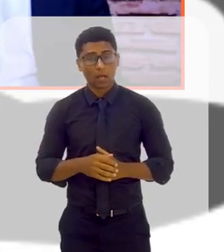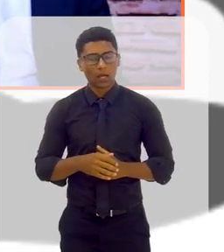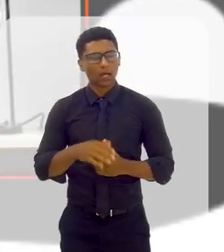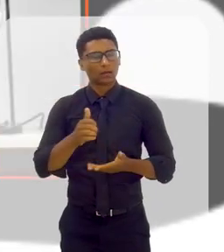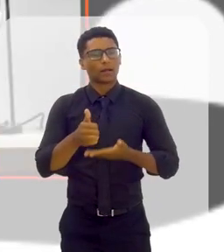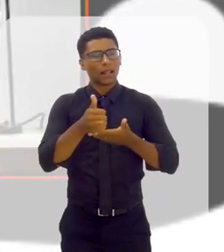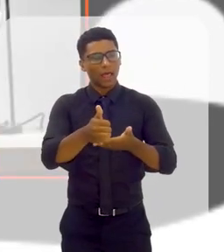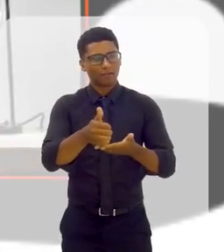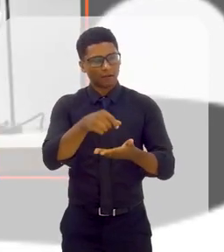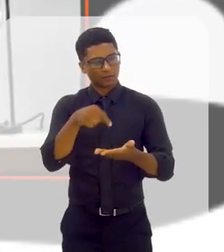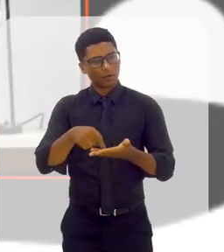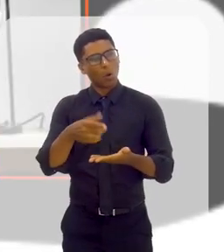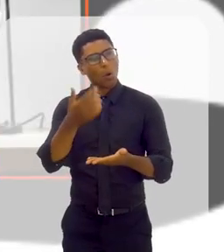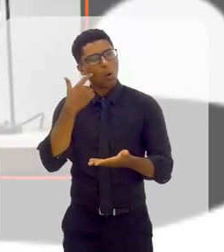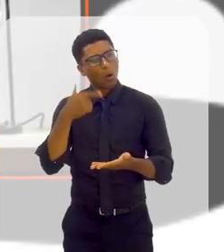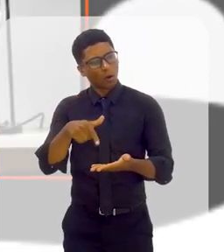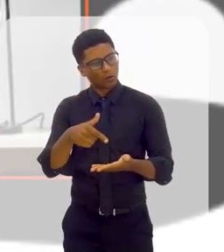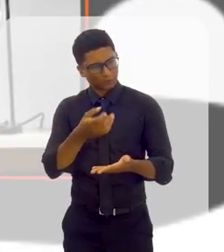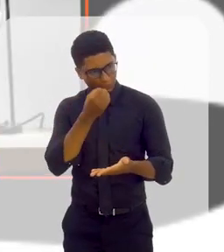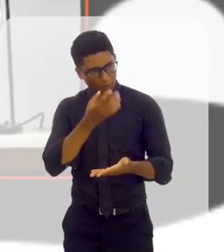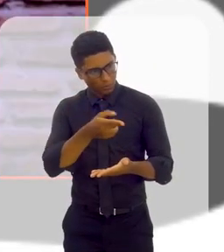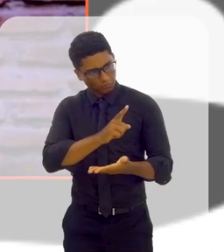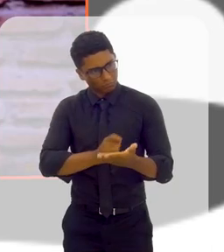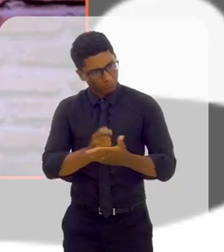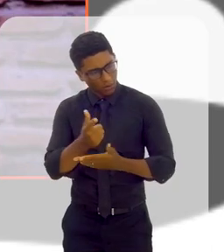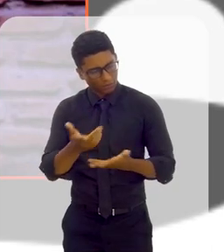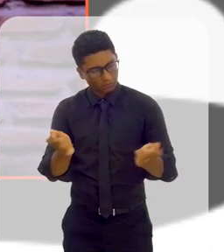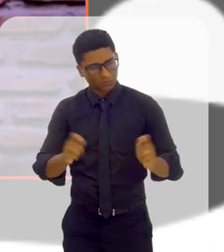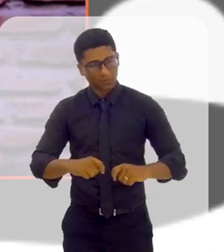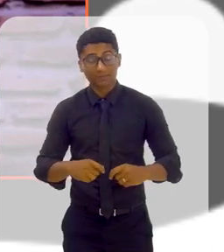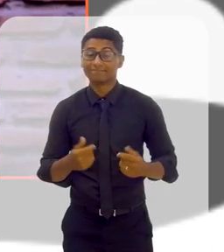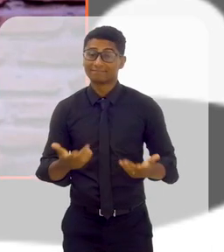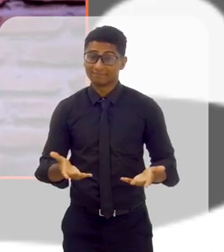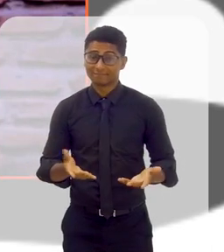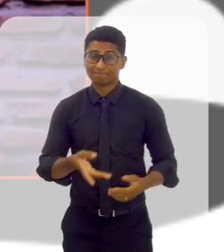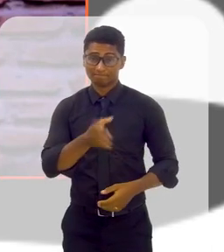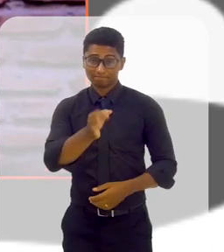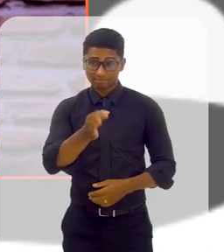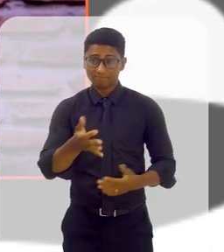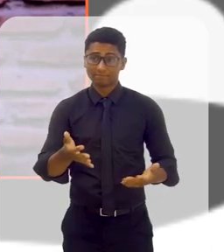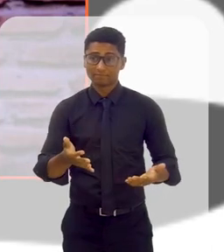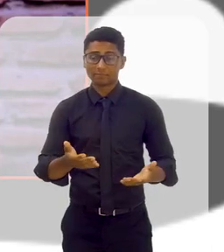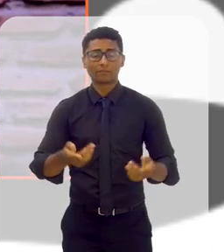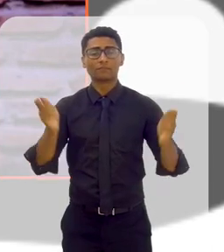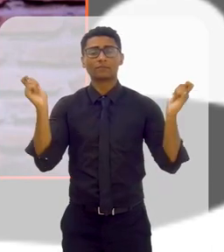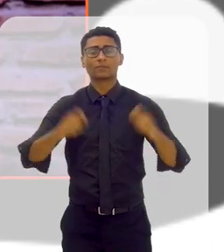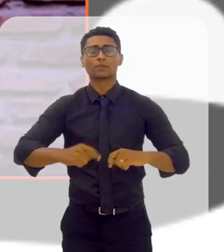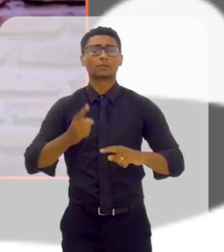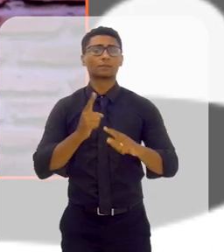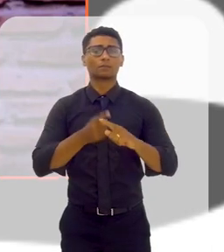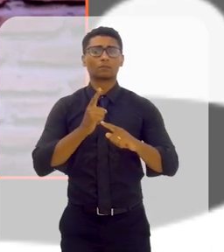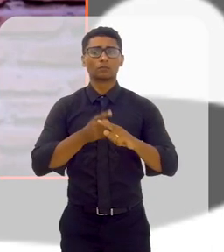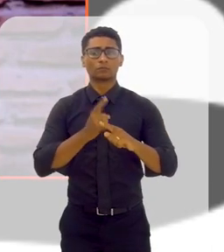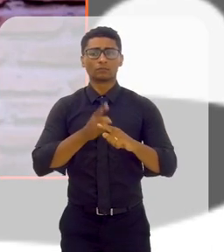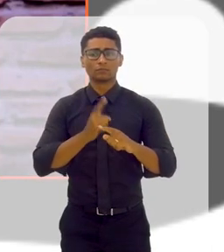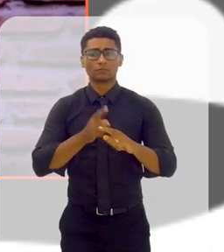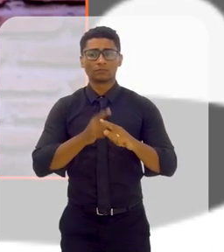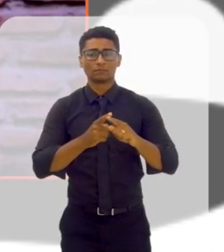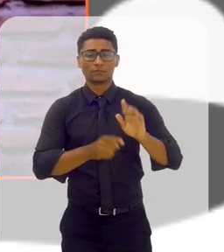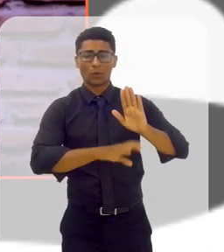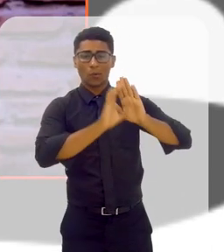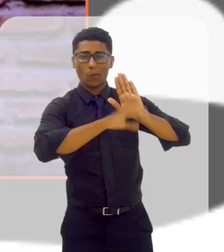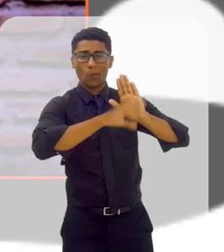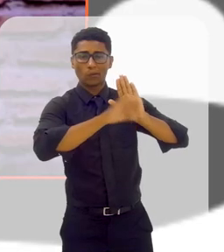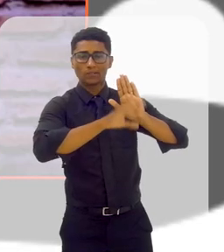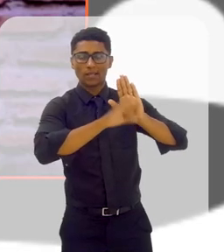final para ele ver se vai pagar ou não E aí nós temos tudo isso é possível porque todo o